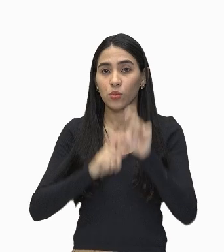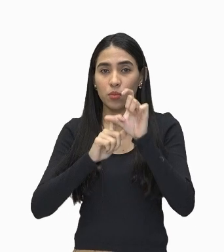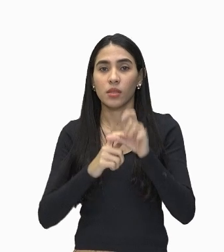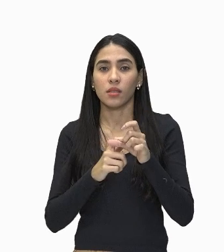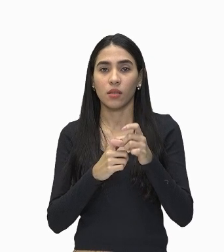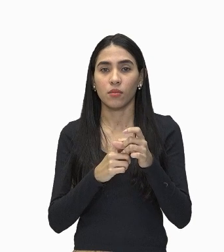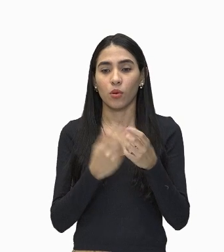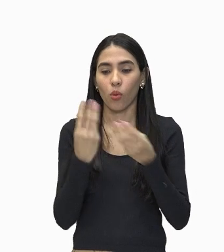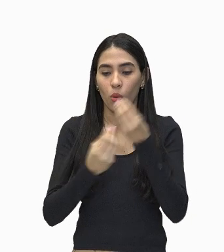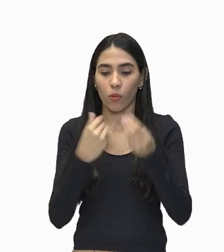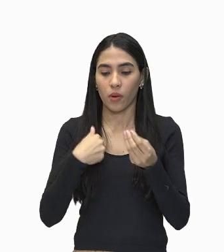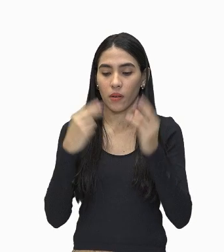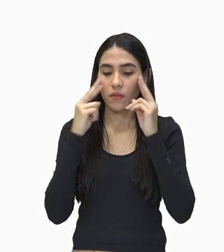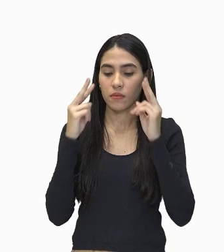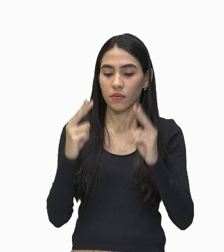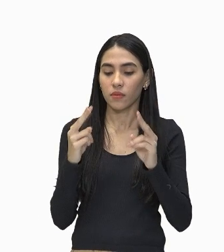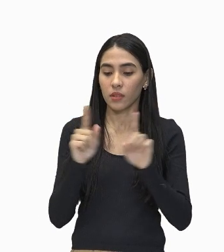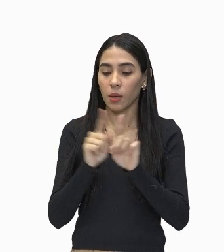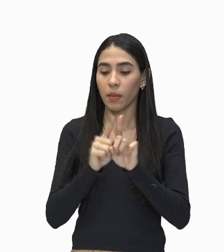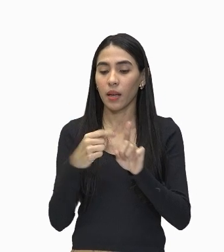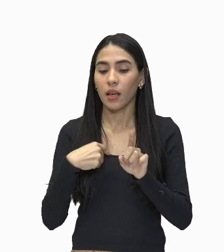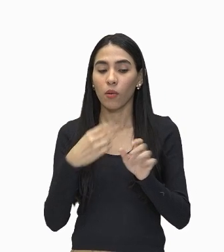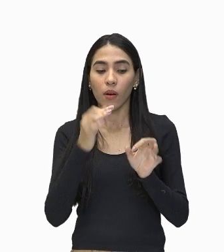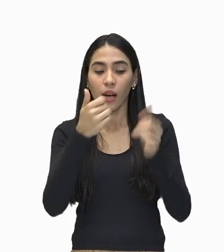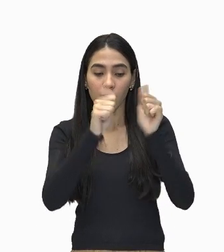ver as coisas, de julgar as coisas.